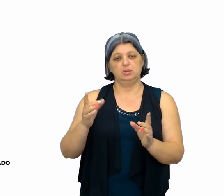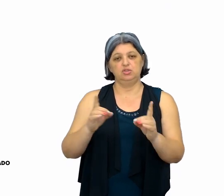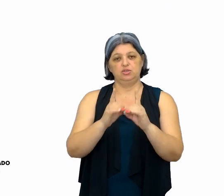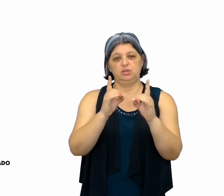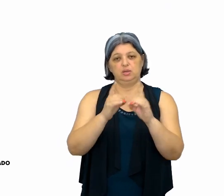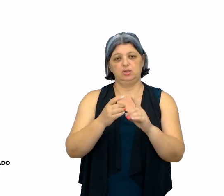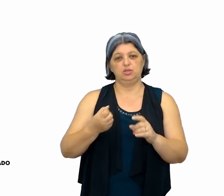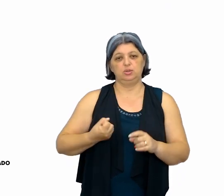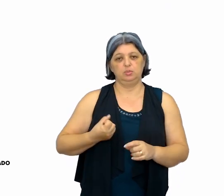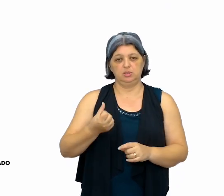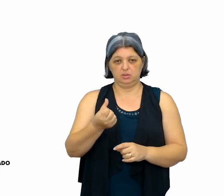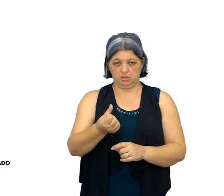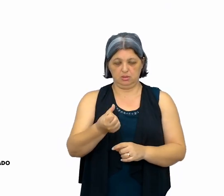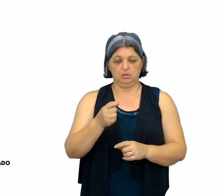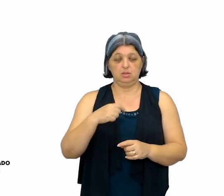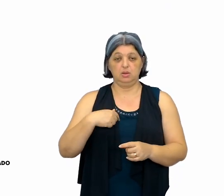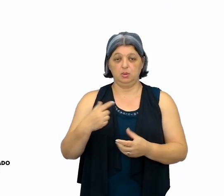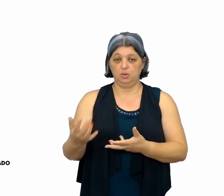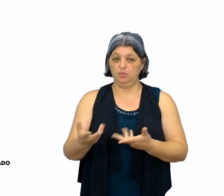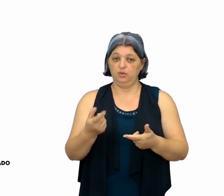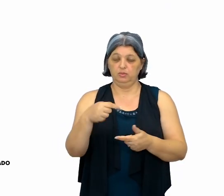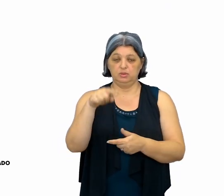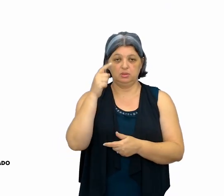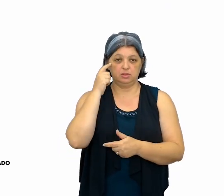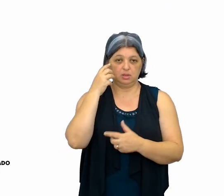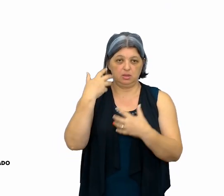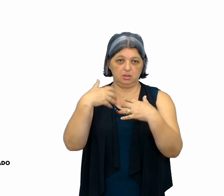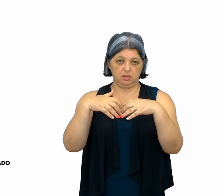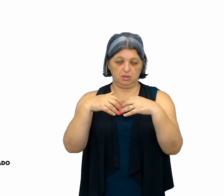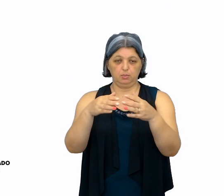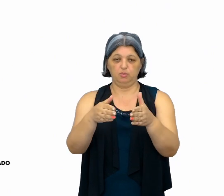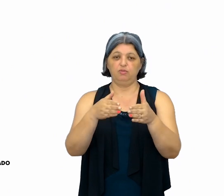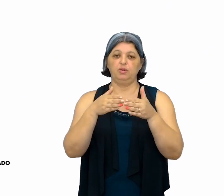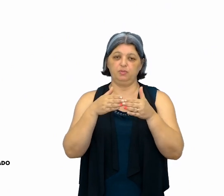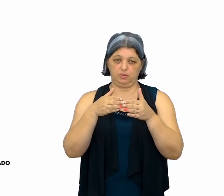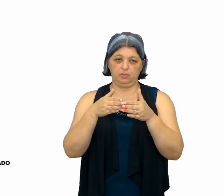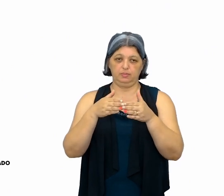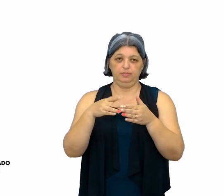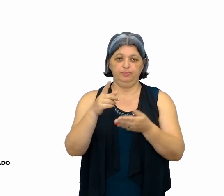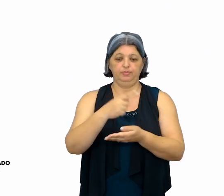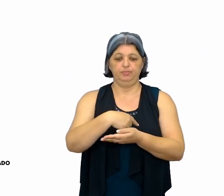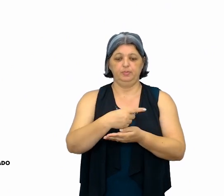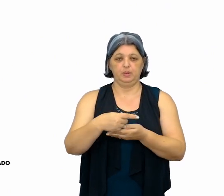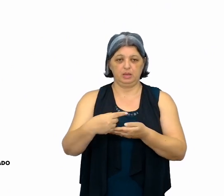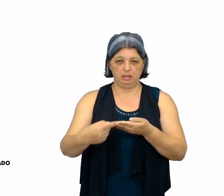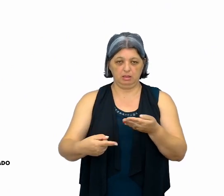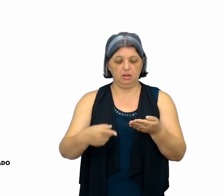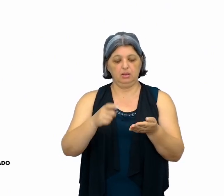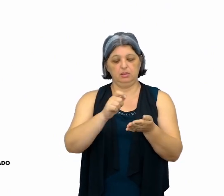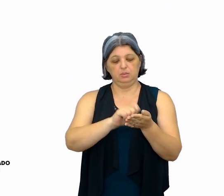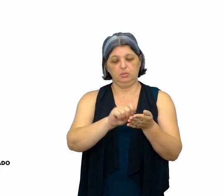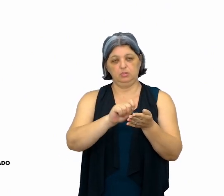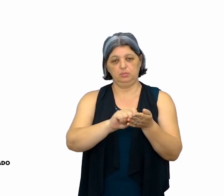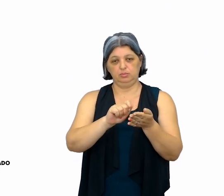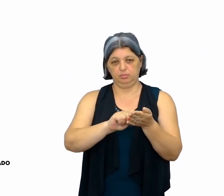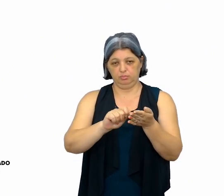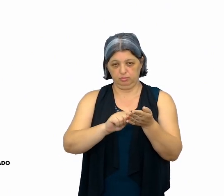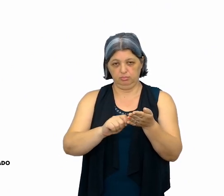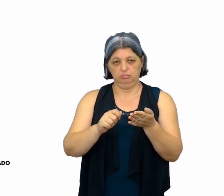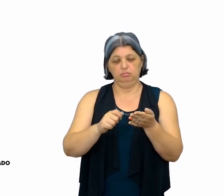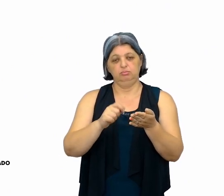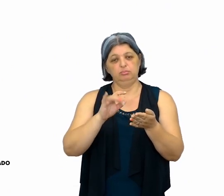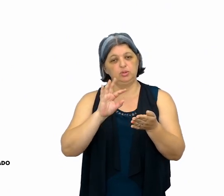convido, então, para uma reflexão. Por favor, peguem seus cadernos de nota e registrem